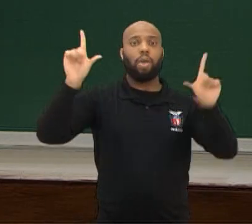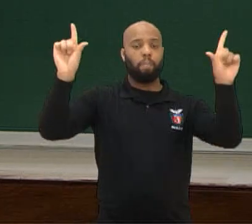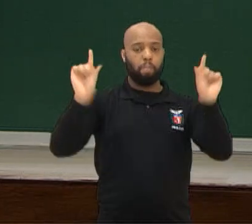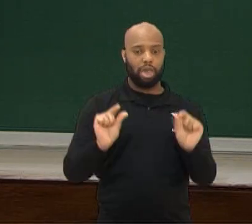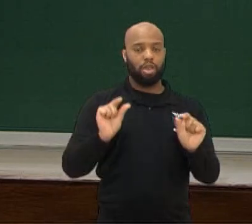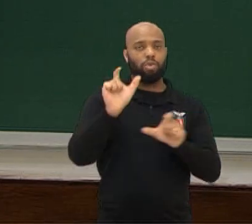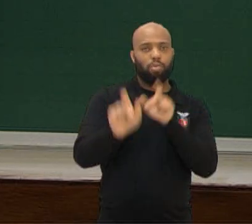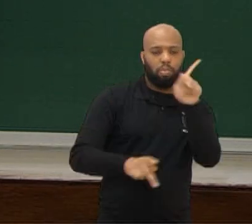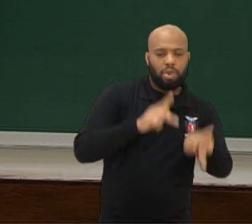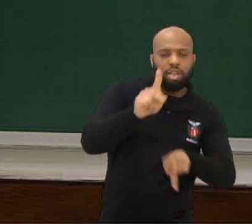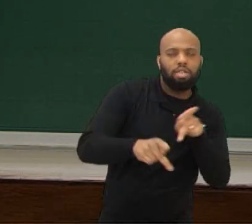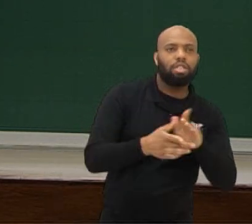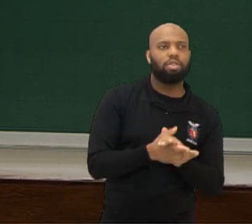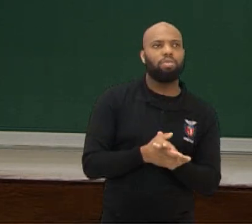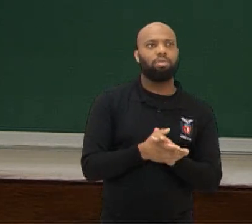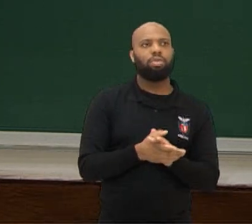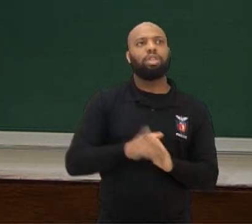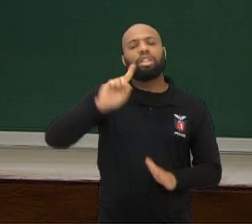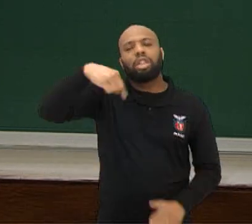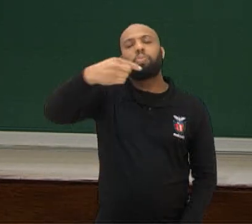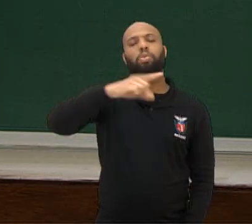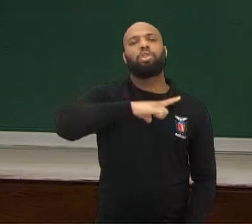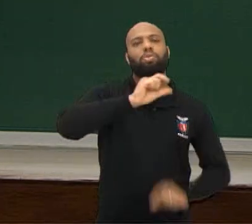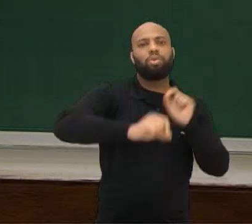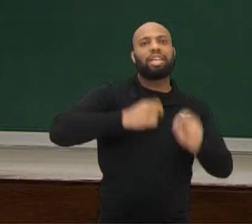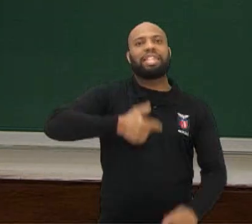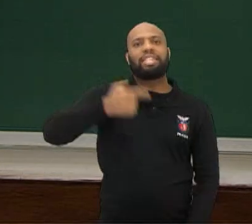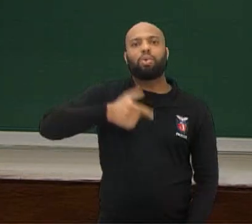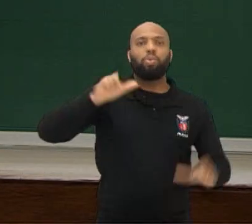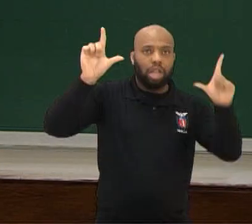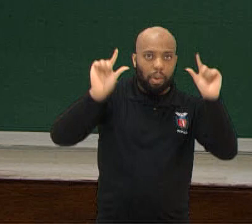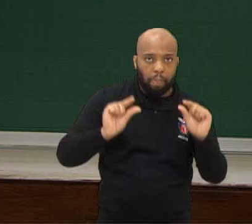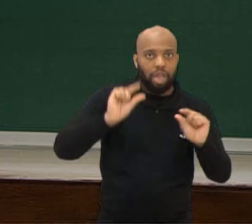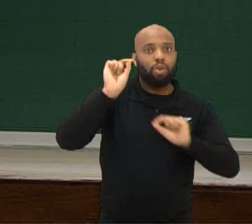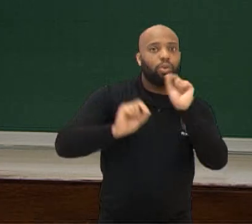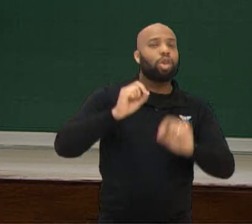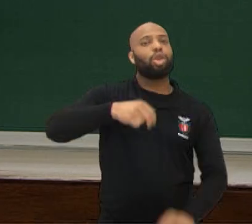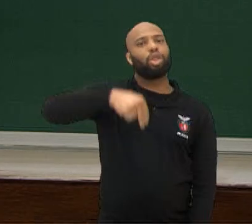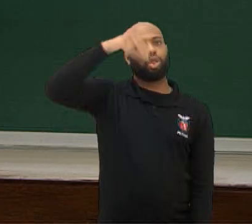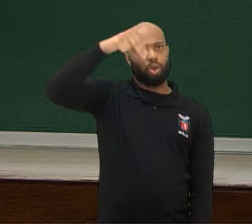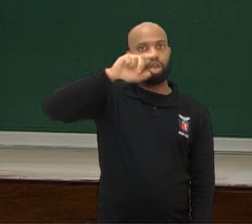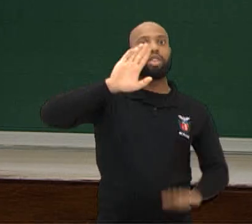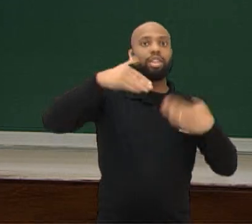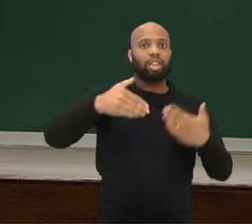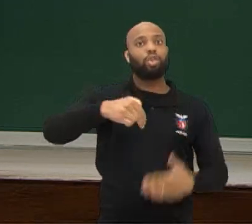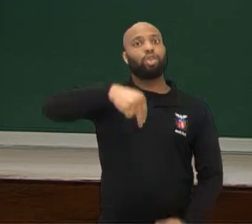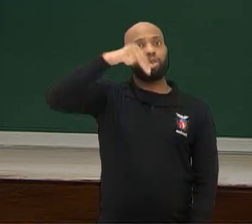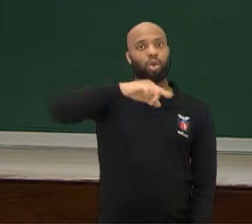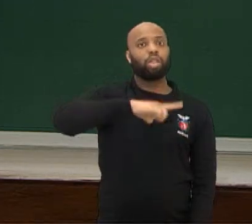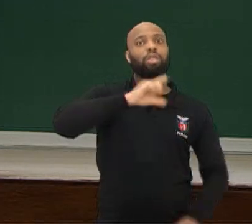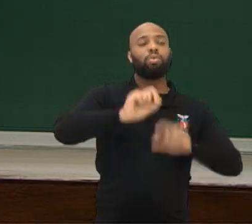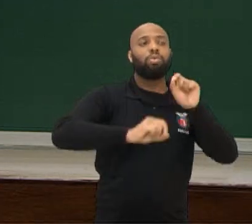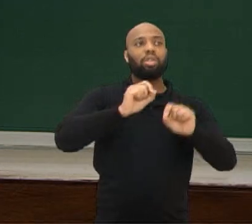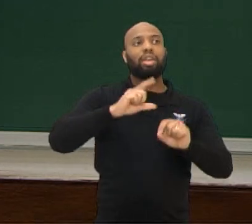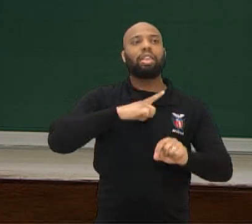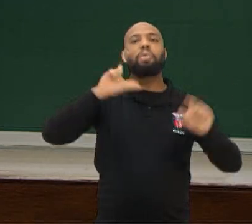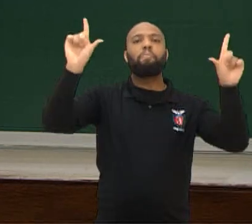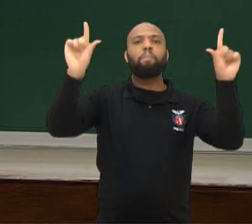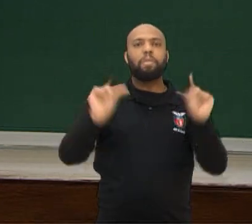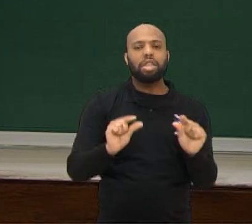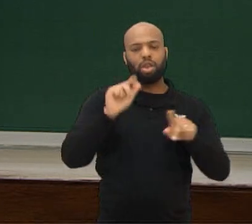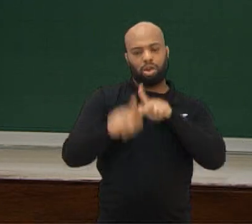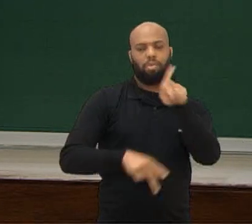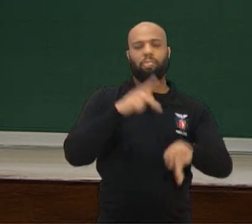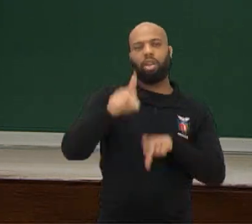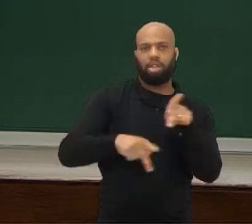populosa. Então, menos populosa, depois, em seguida, a segunda menos populosa é o norte. São as duas regiões que têm a menor população,